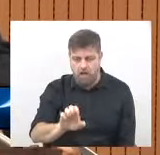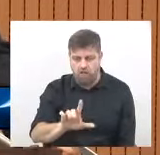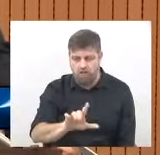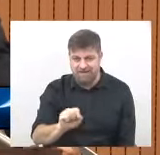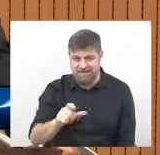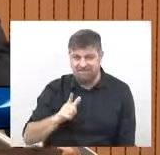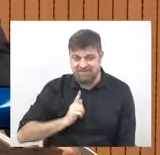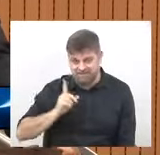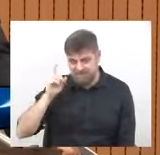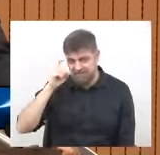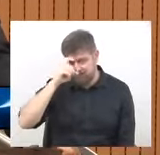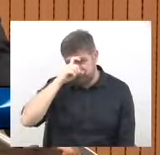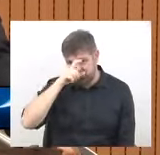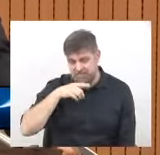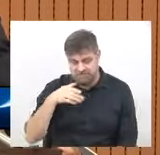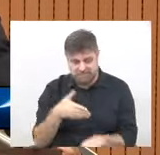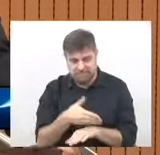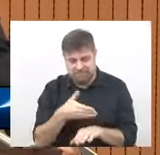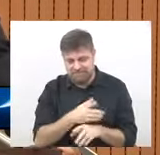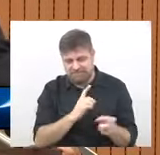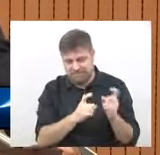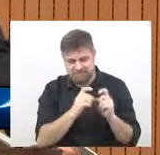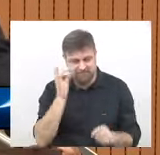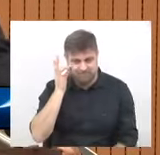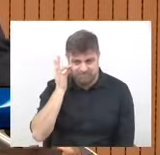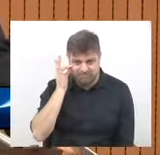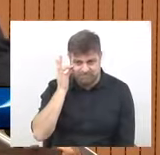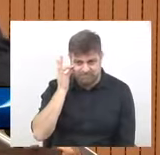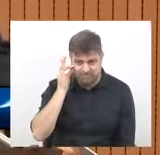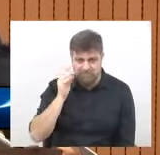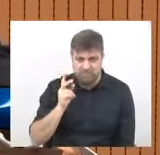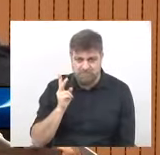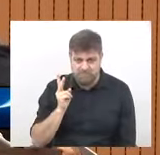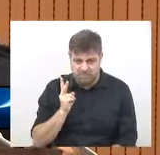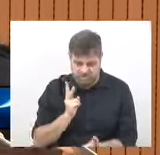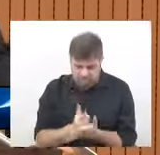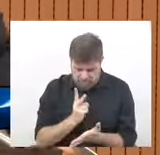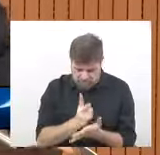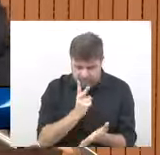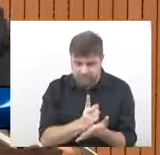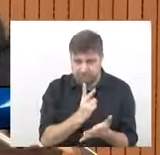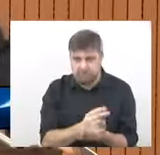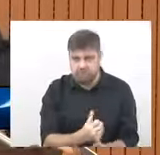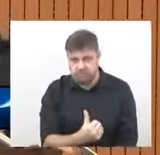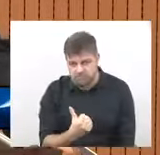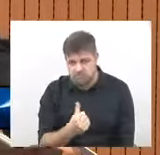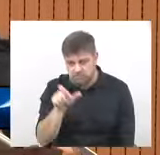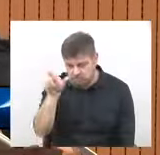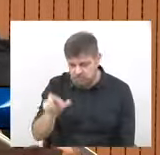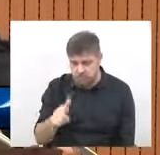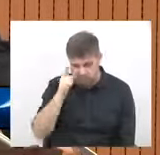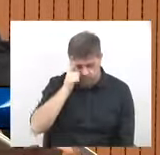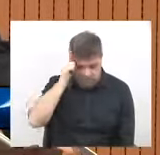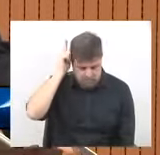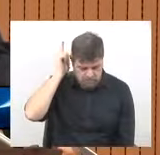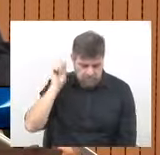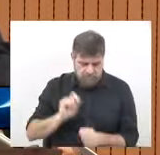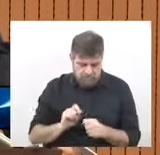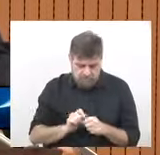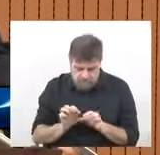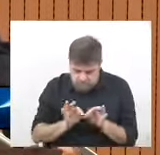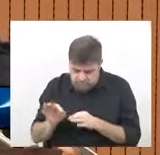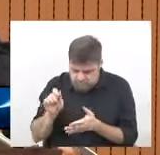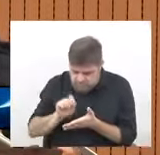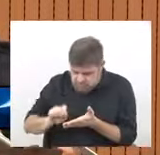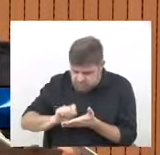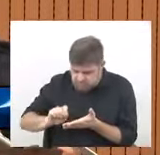algumas dificuldades de participar das reuniões presenciais, sempre fez com muita dedicação os pareceres,